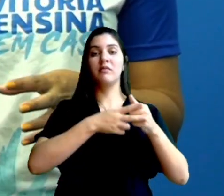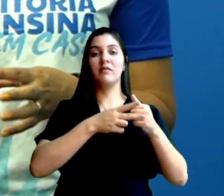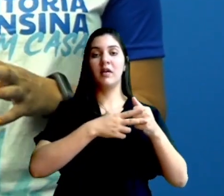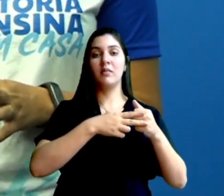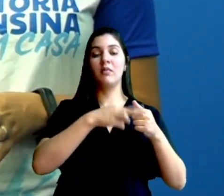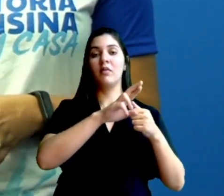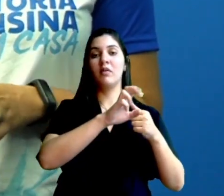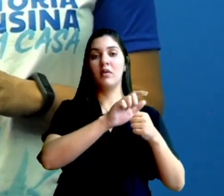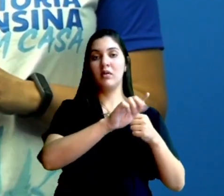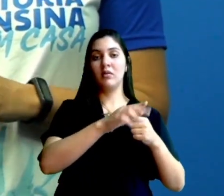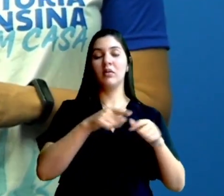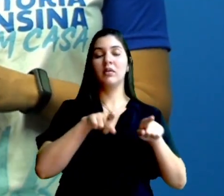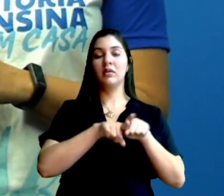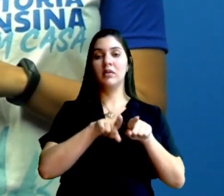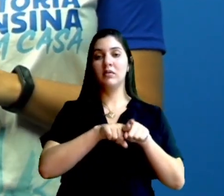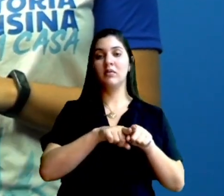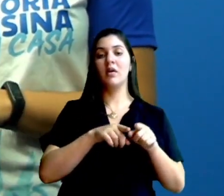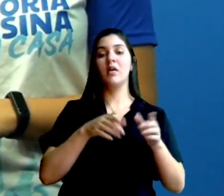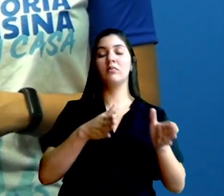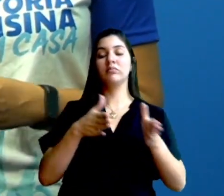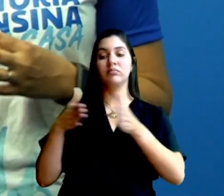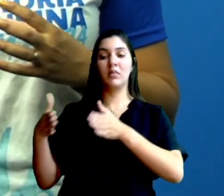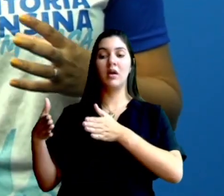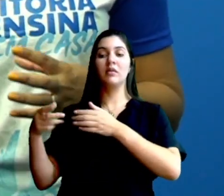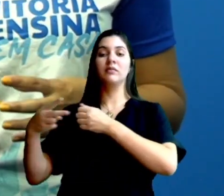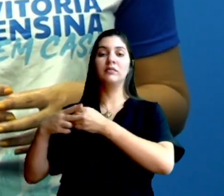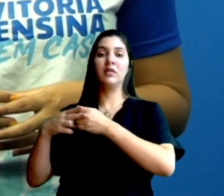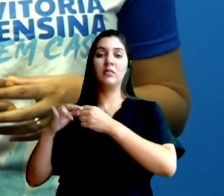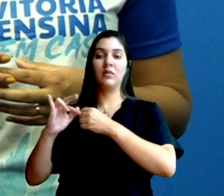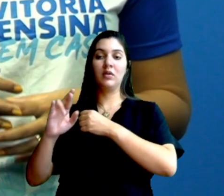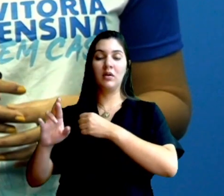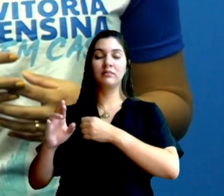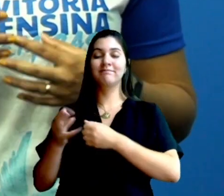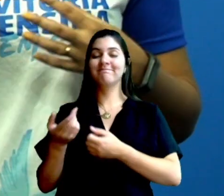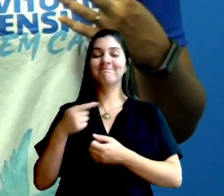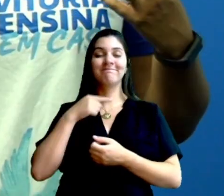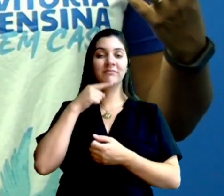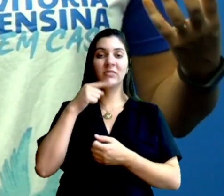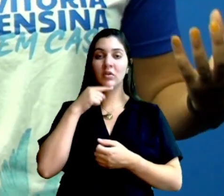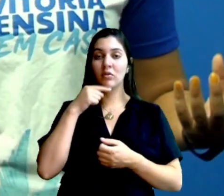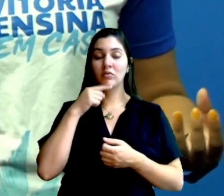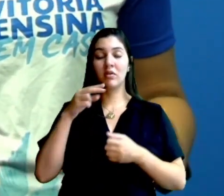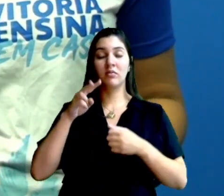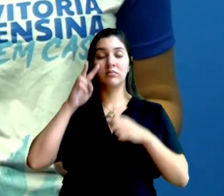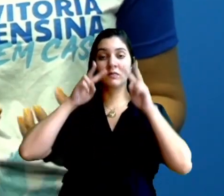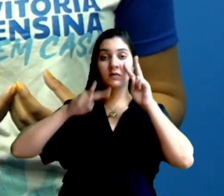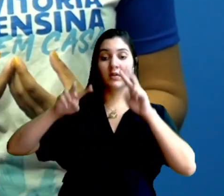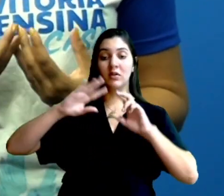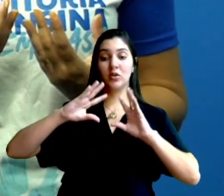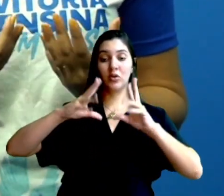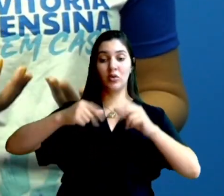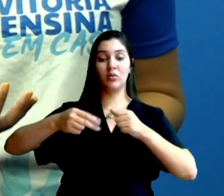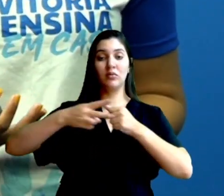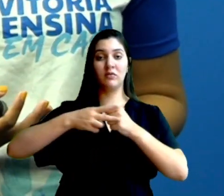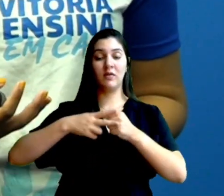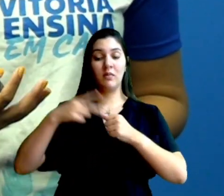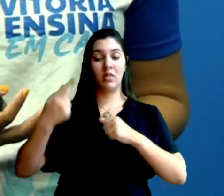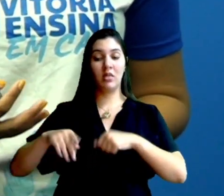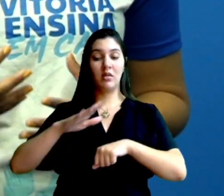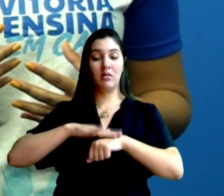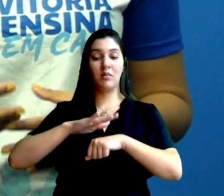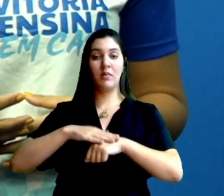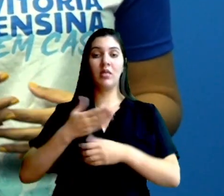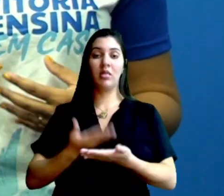uma parte das conjugações dos verbos irregulares. Não dá para a gente ver todos os verbos nesse tempo